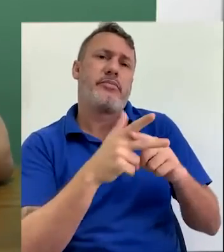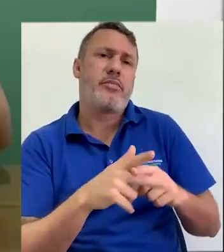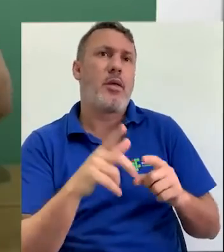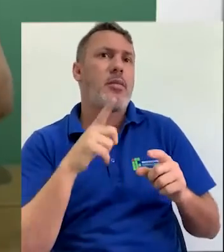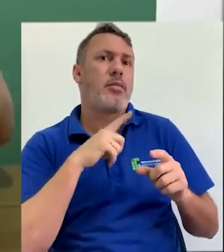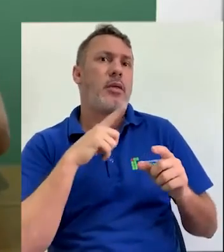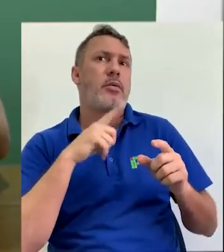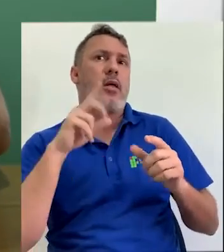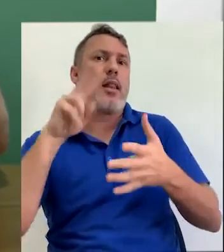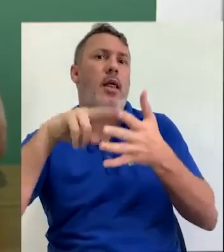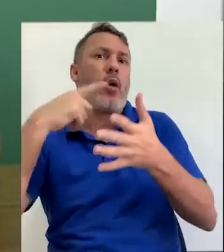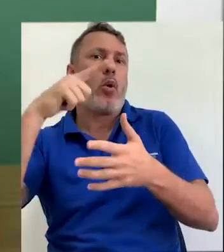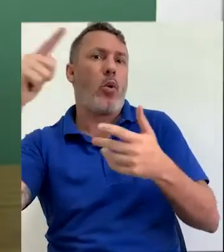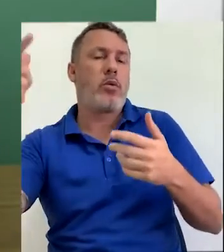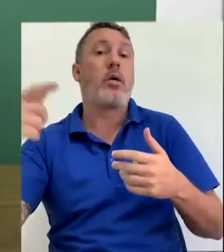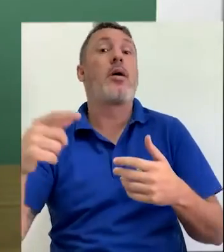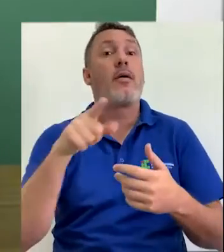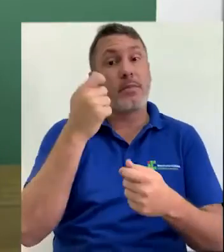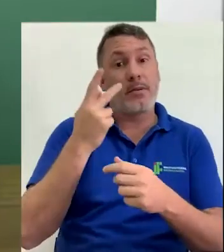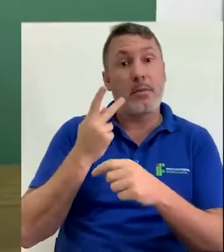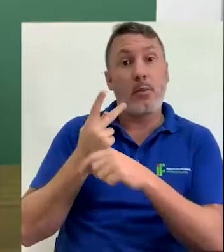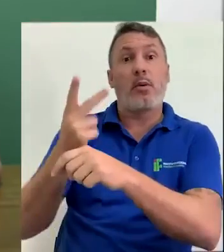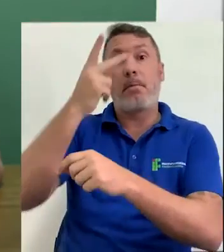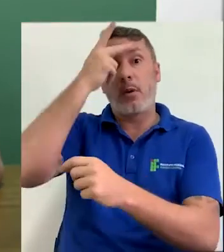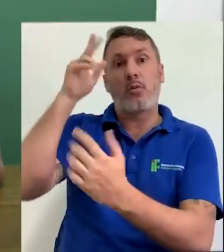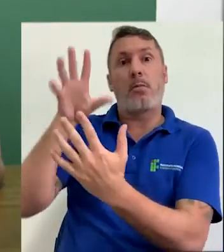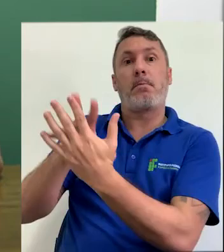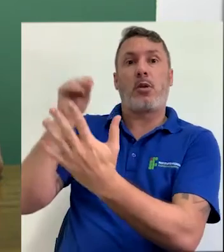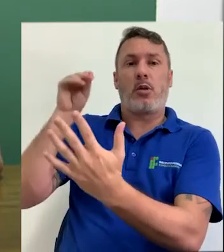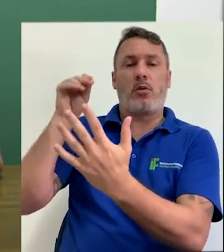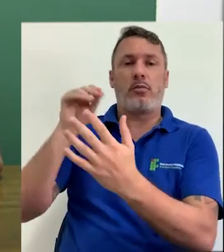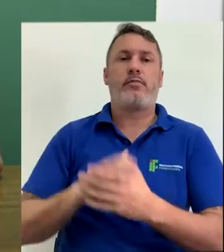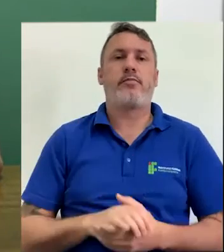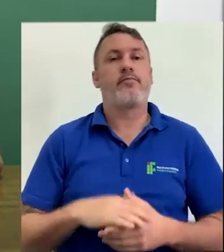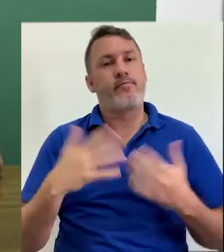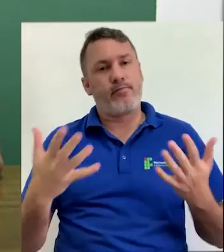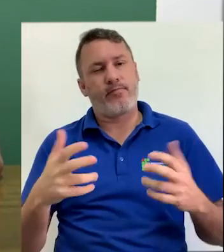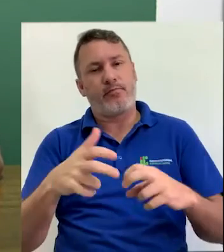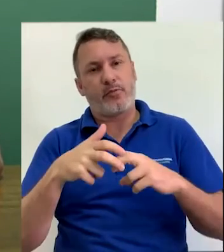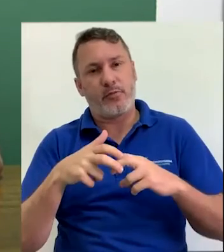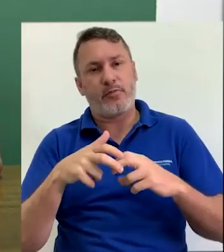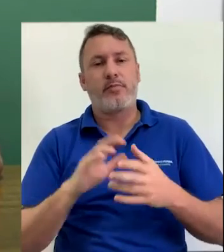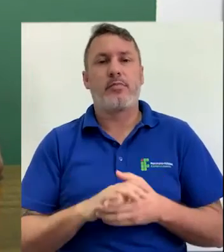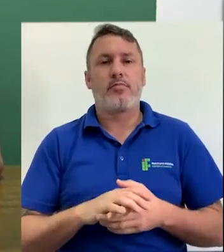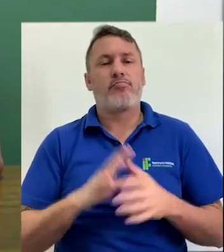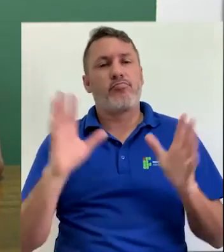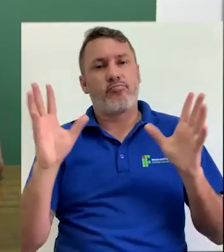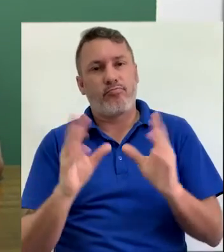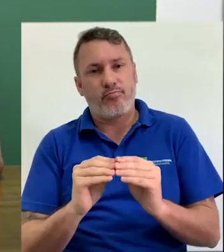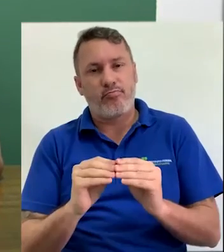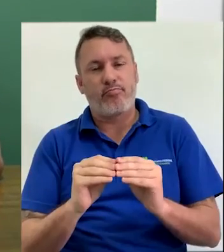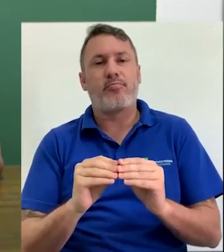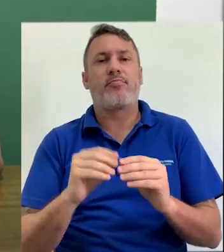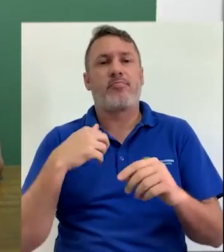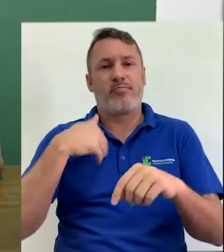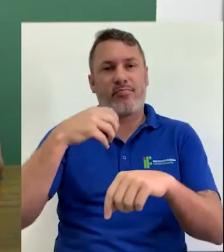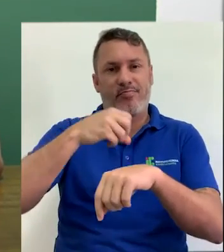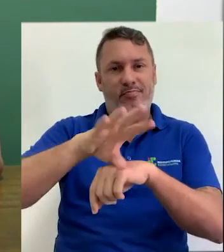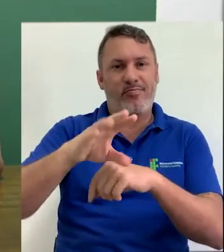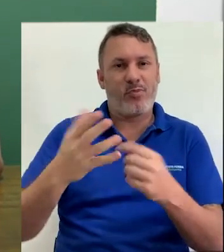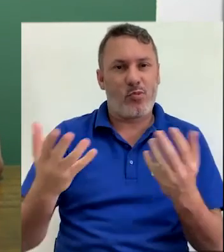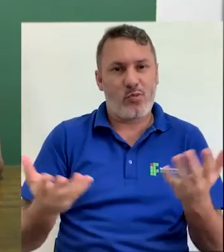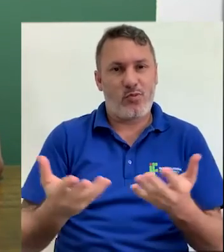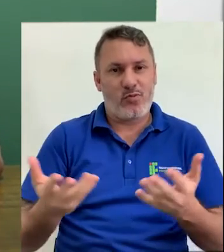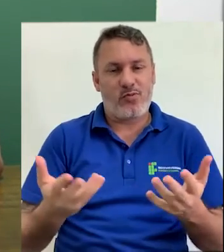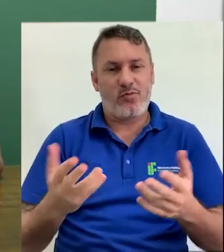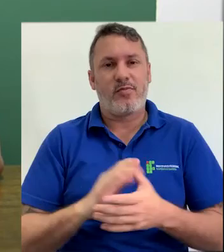conexões, procurar pessoas exemplo. Então, pessoal, era isso que eu tinha para falar